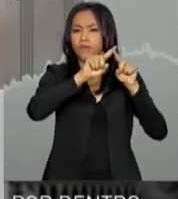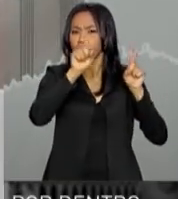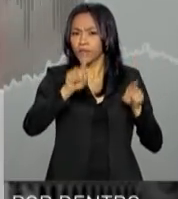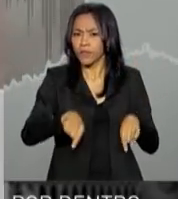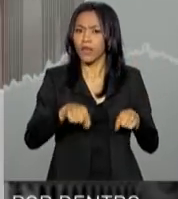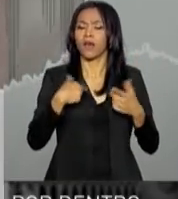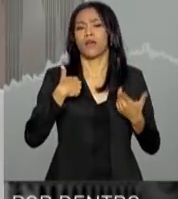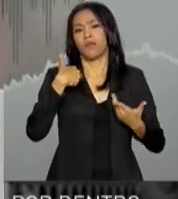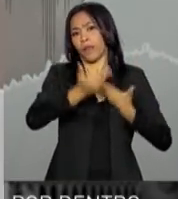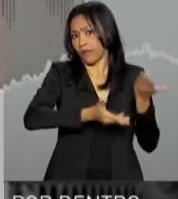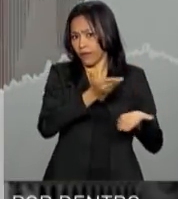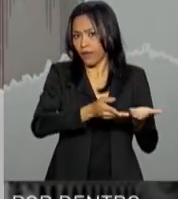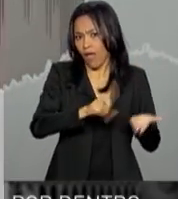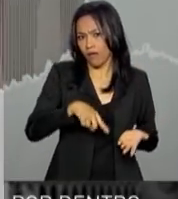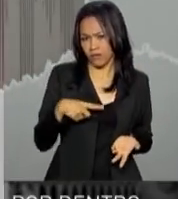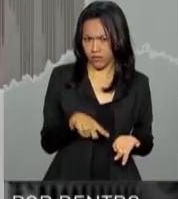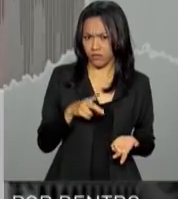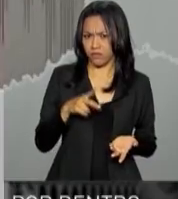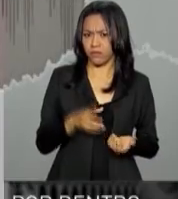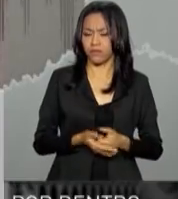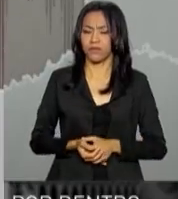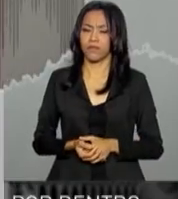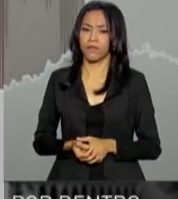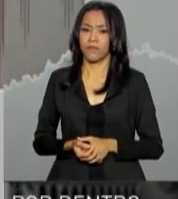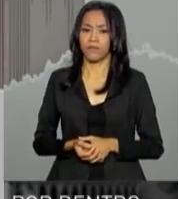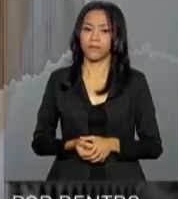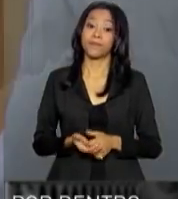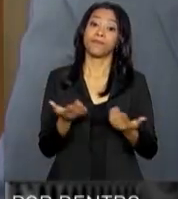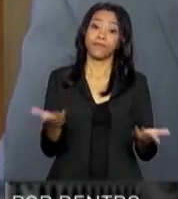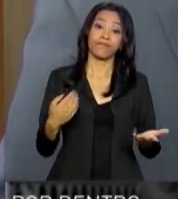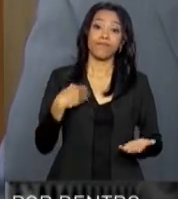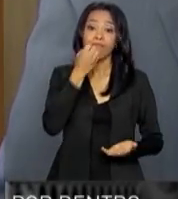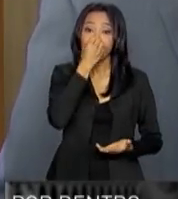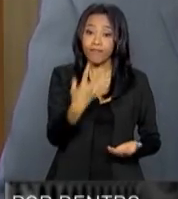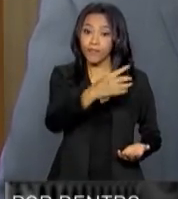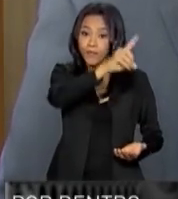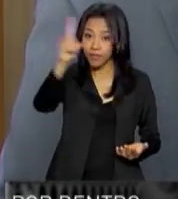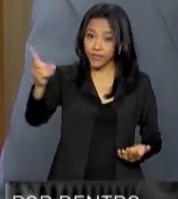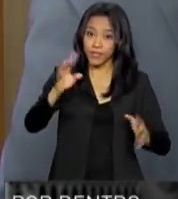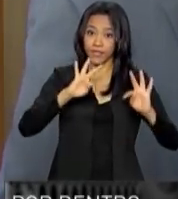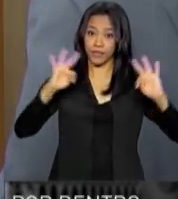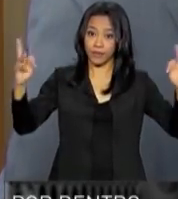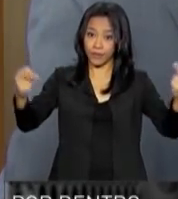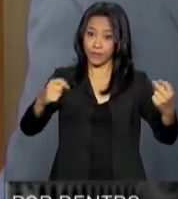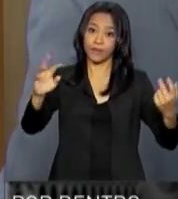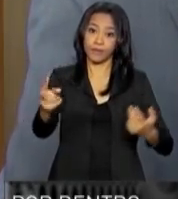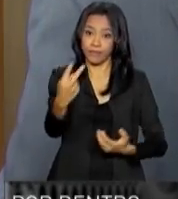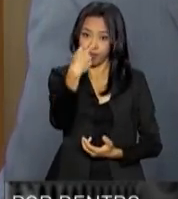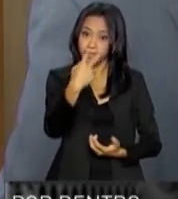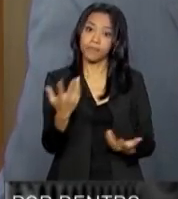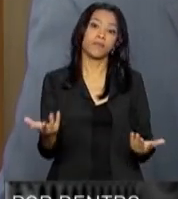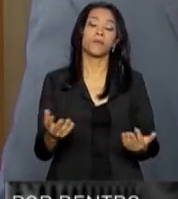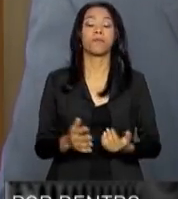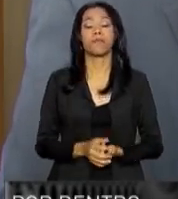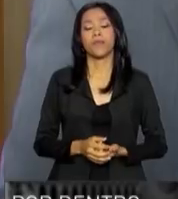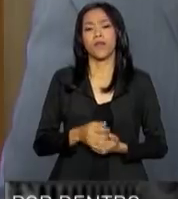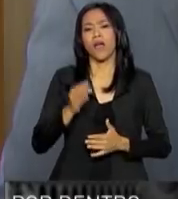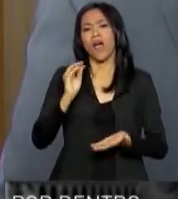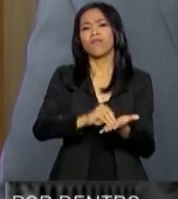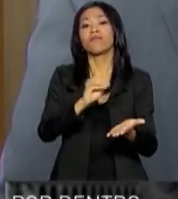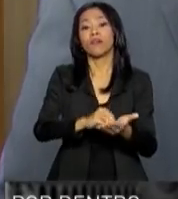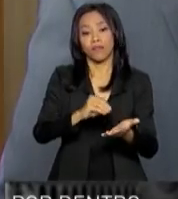nff em todo o país - bom dia da nismo bom dia a todos os ouvintes há a questão de falta de